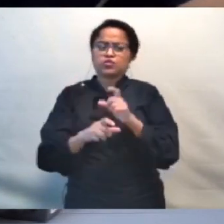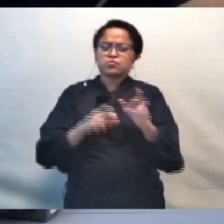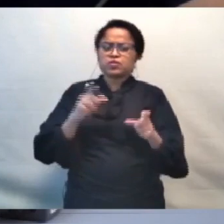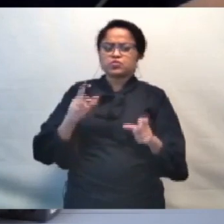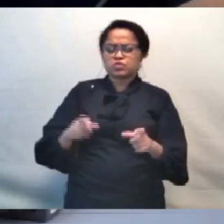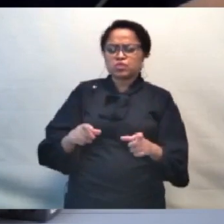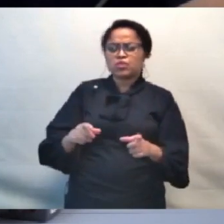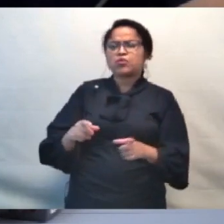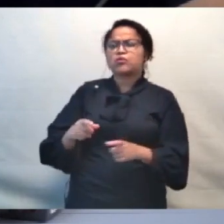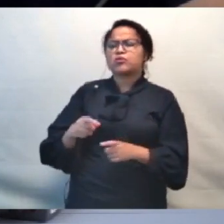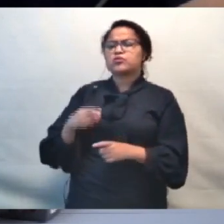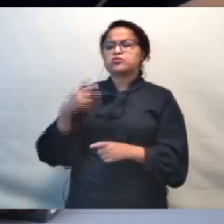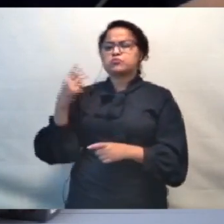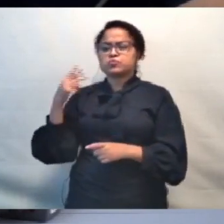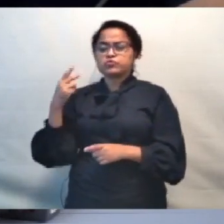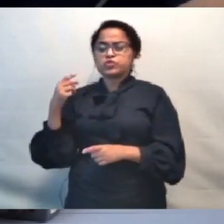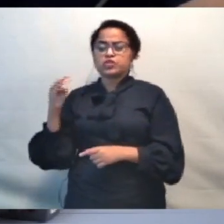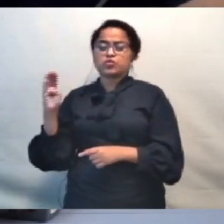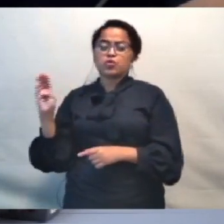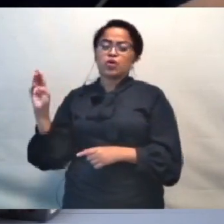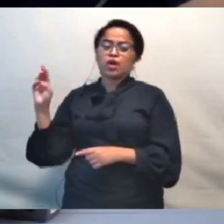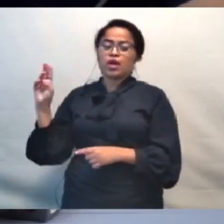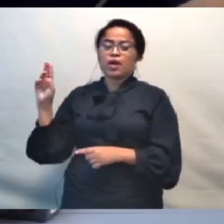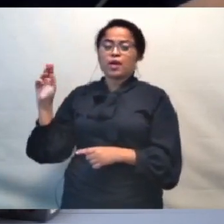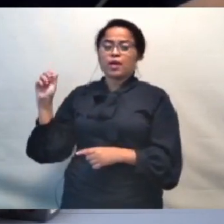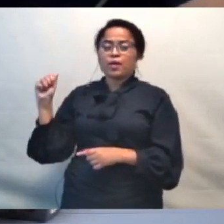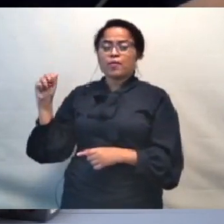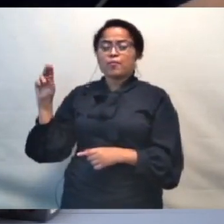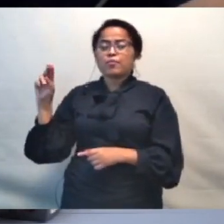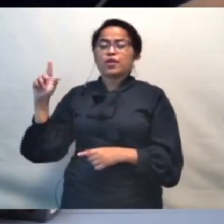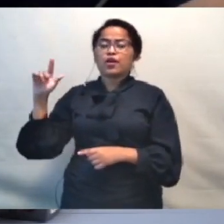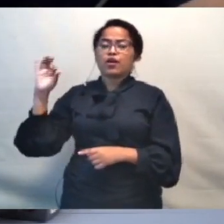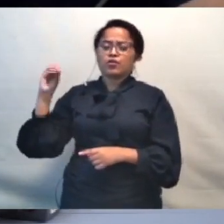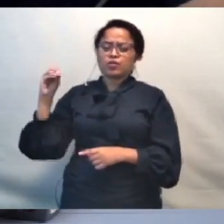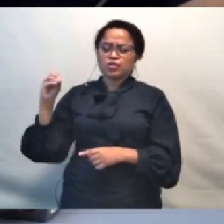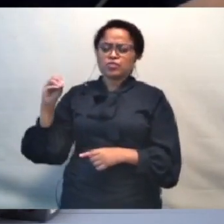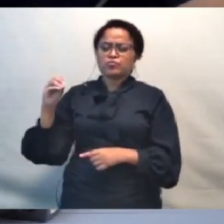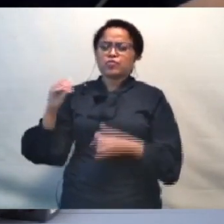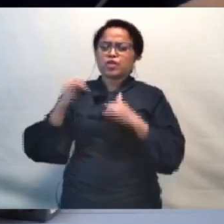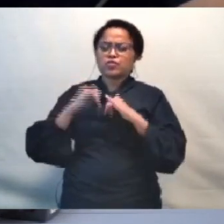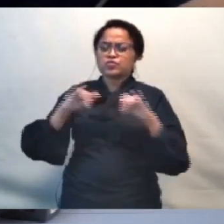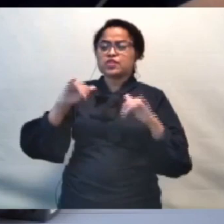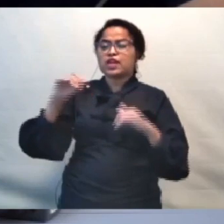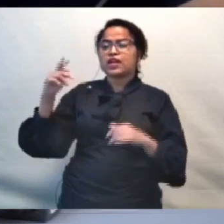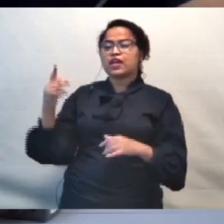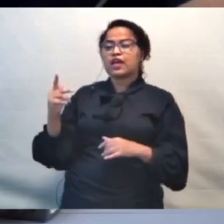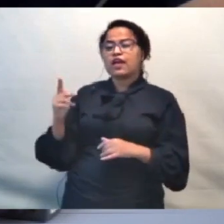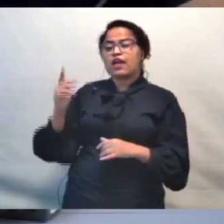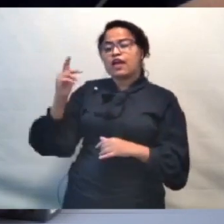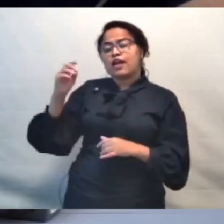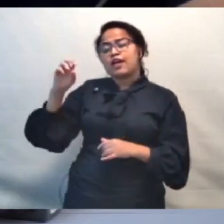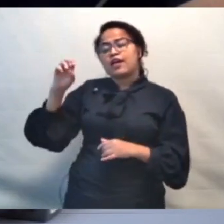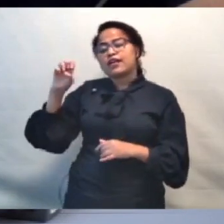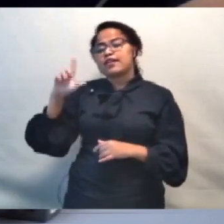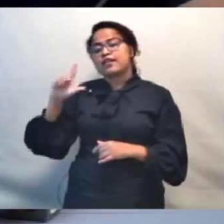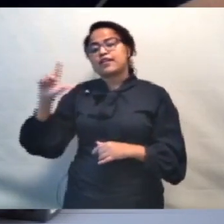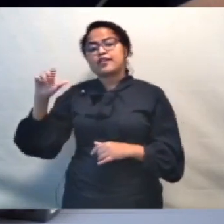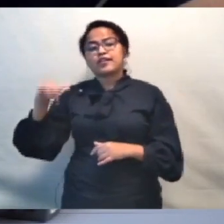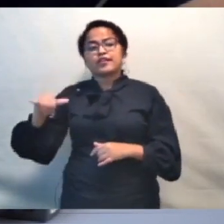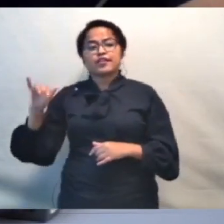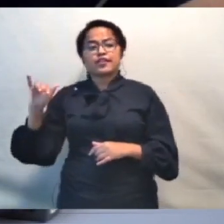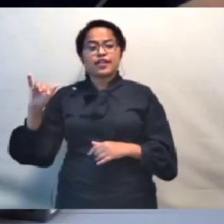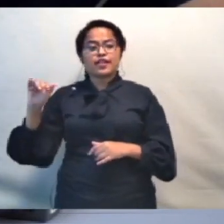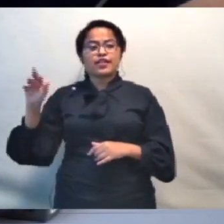presencialmente, anunciar a presença da Kelly Regina, que é membro do Conselho Municipal de Alimentação,